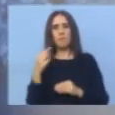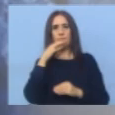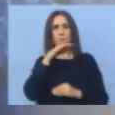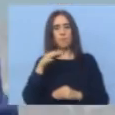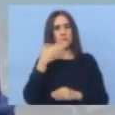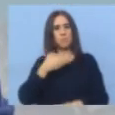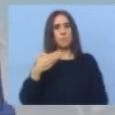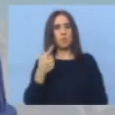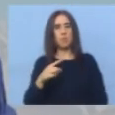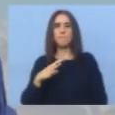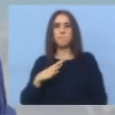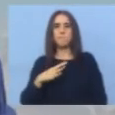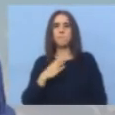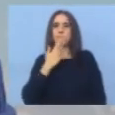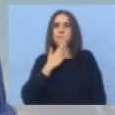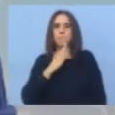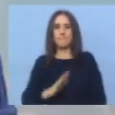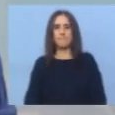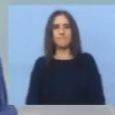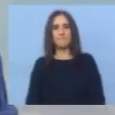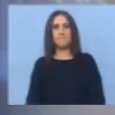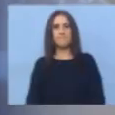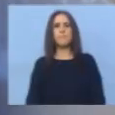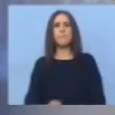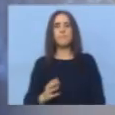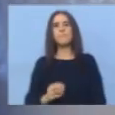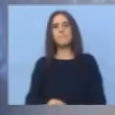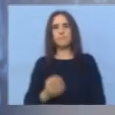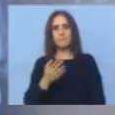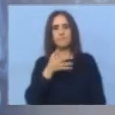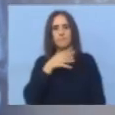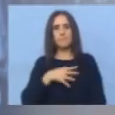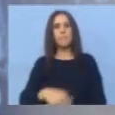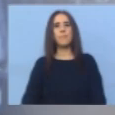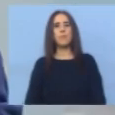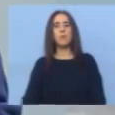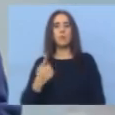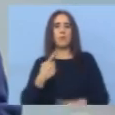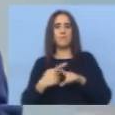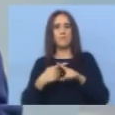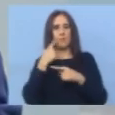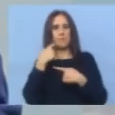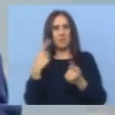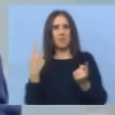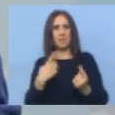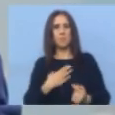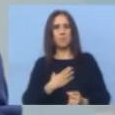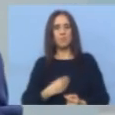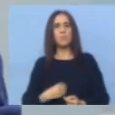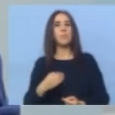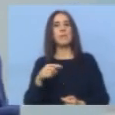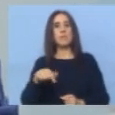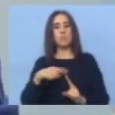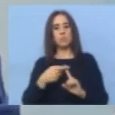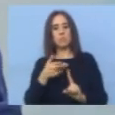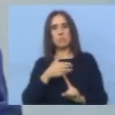ter um mínimo de sobrevivência. Agora, há um aspecto interessante. Sim. Que eu queria partilhar. Durante a minha estada no